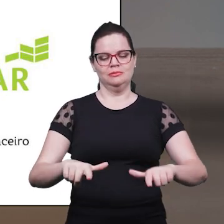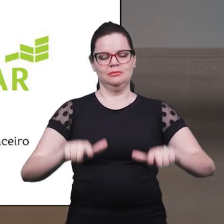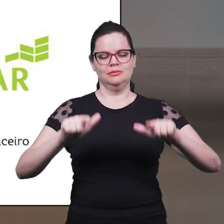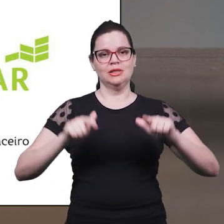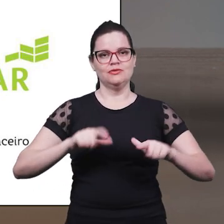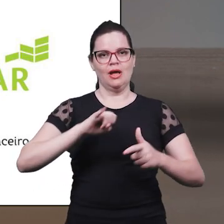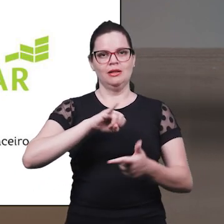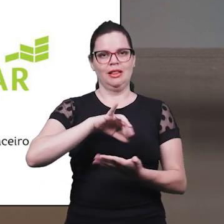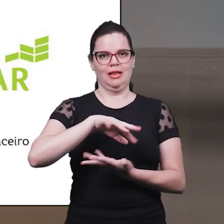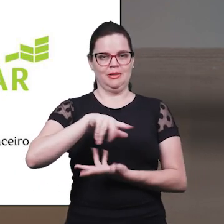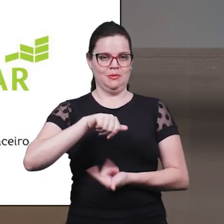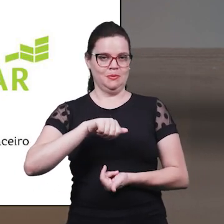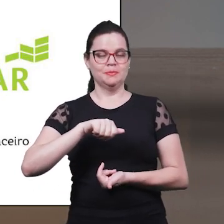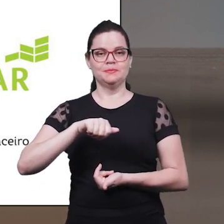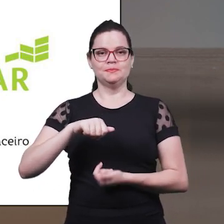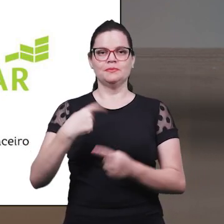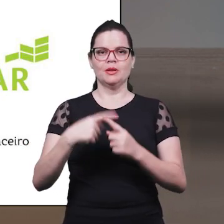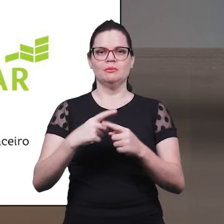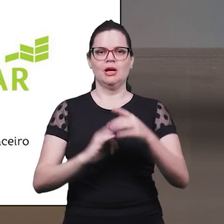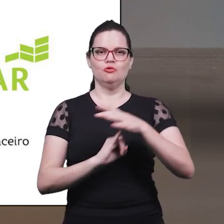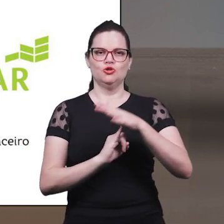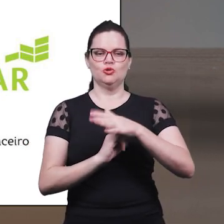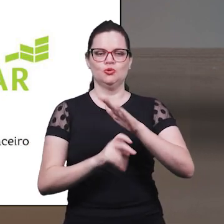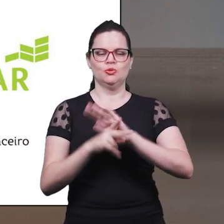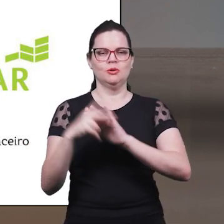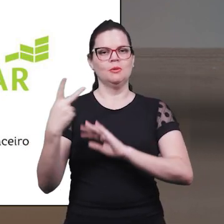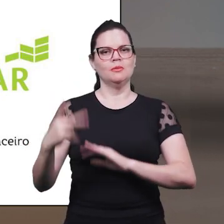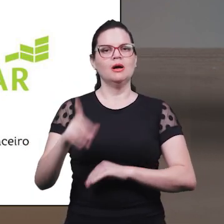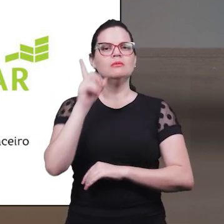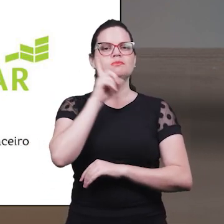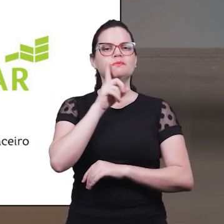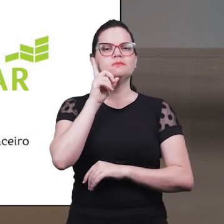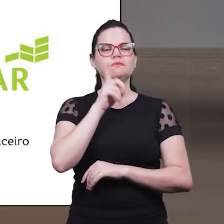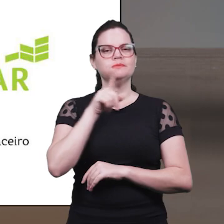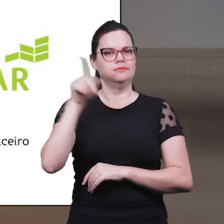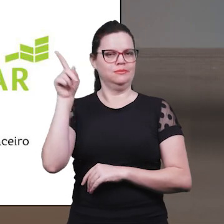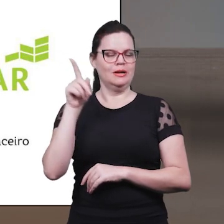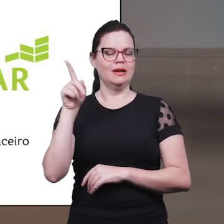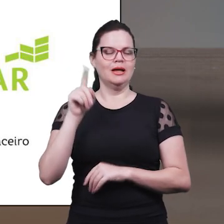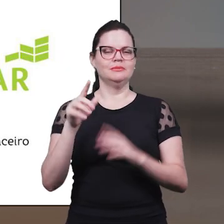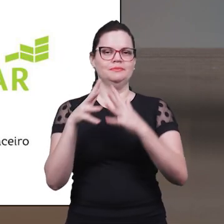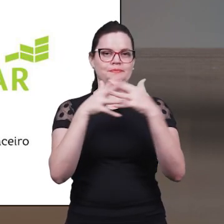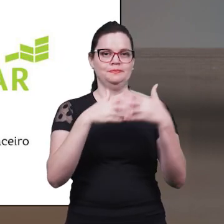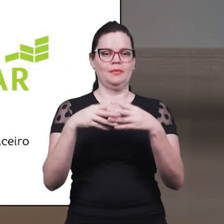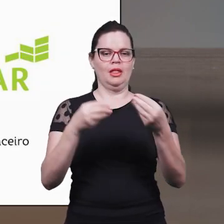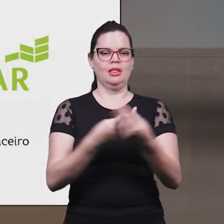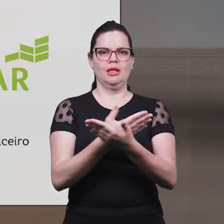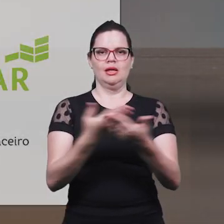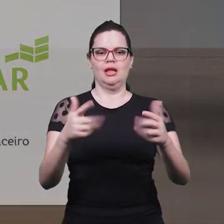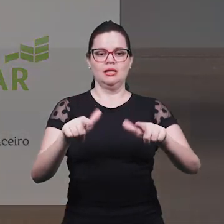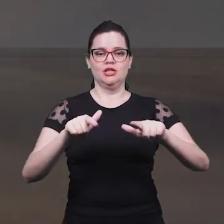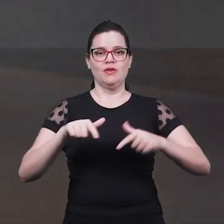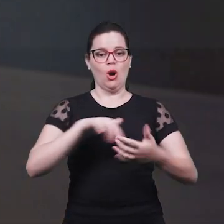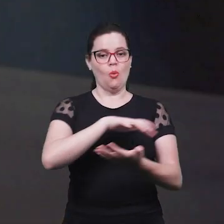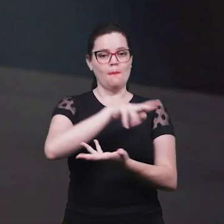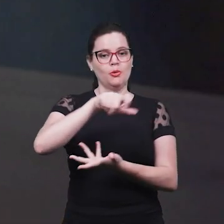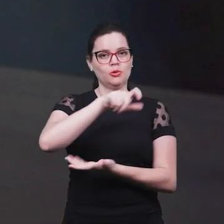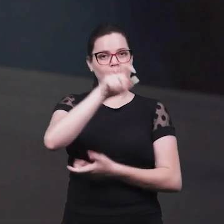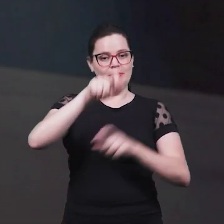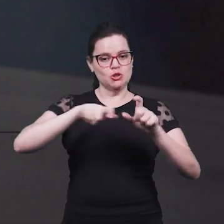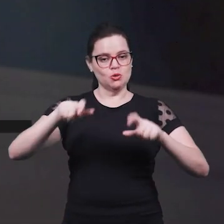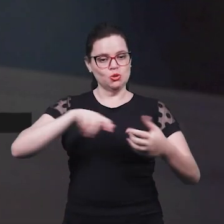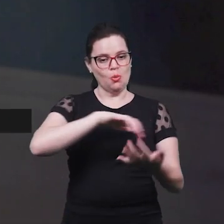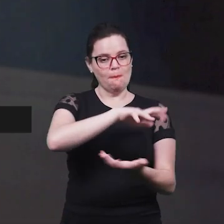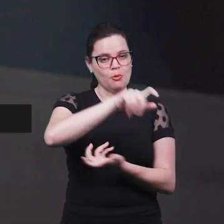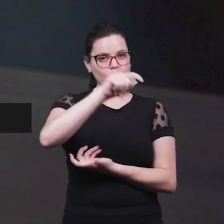certificação internacional. O Instituto é um instituto americano que certifica os profissionais do mundo inteiro, né?